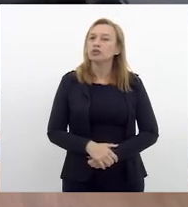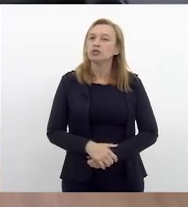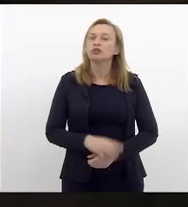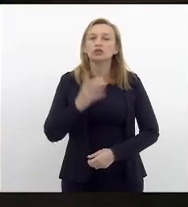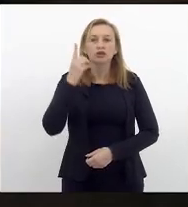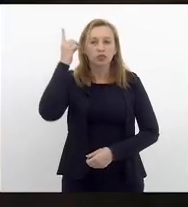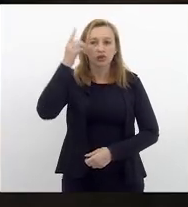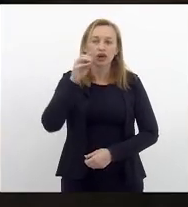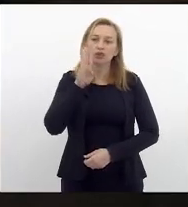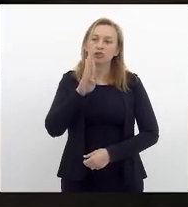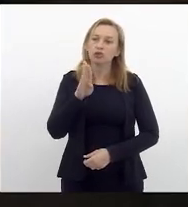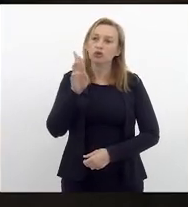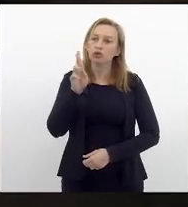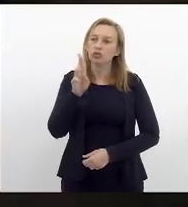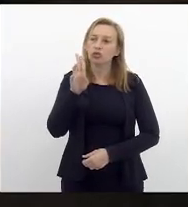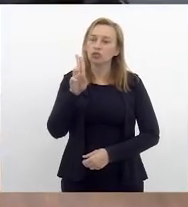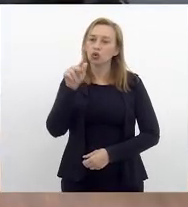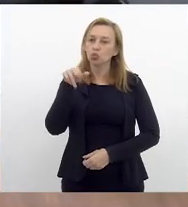Deputado Bruno Dauari.